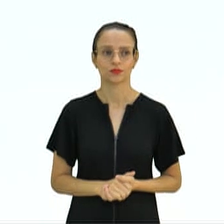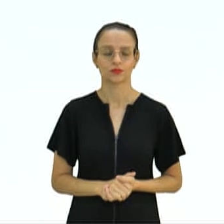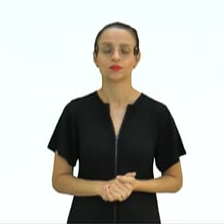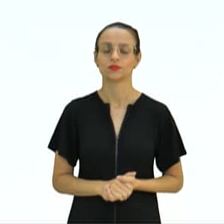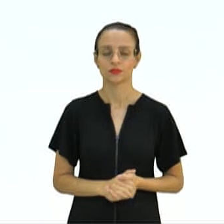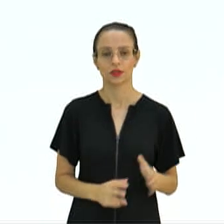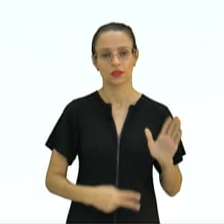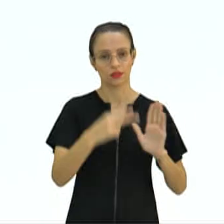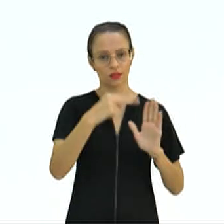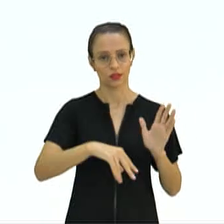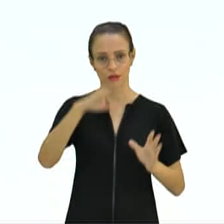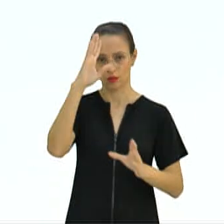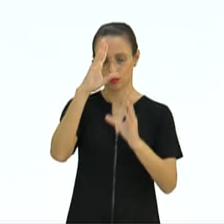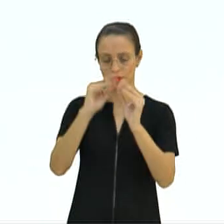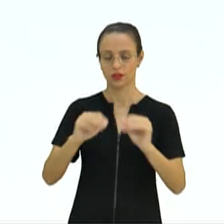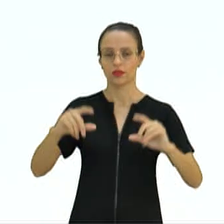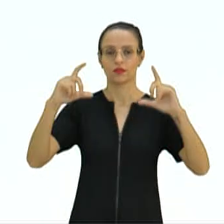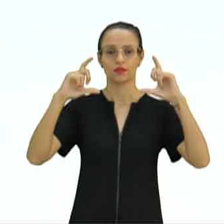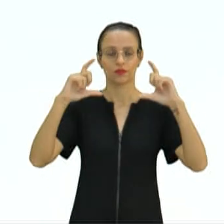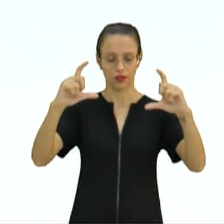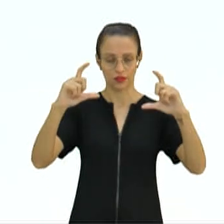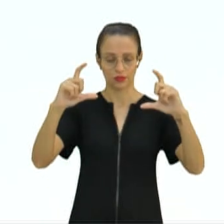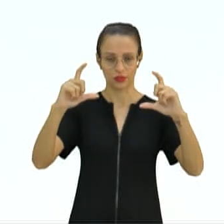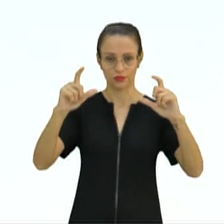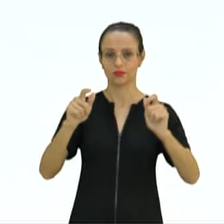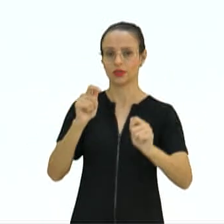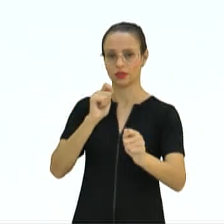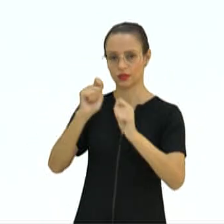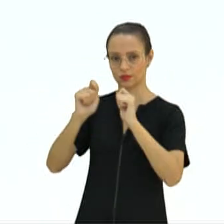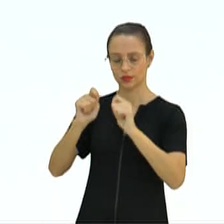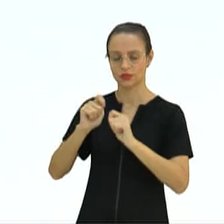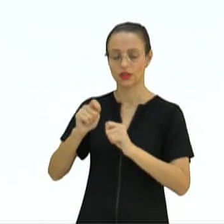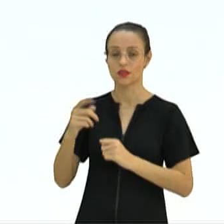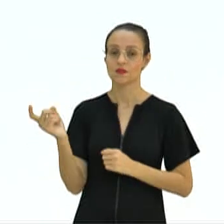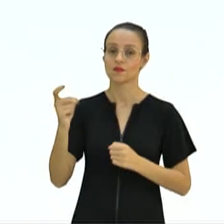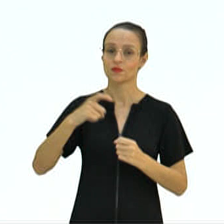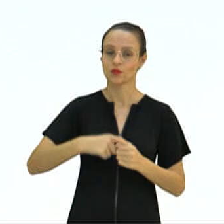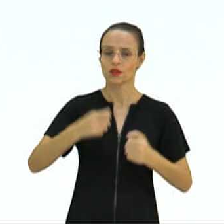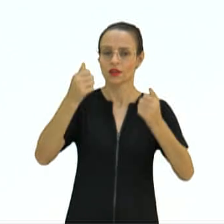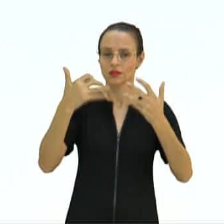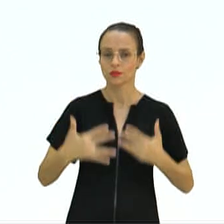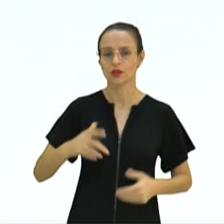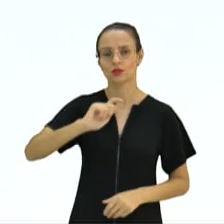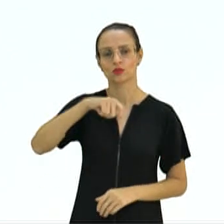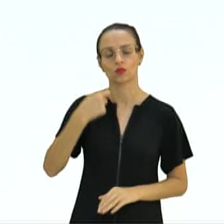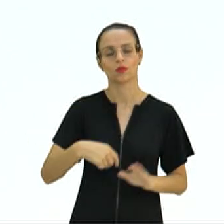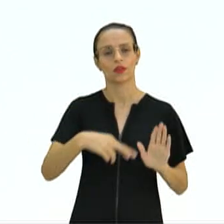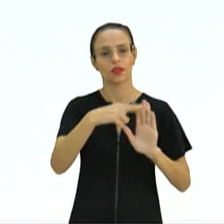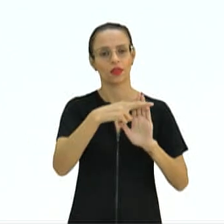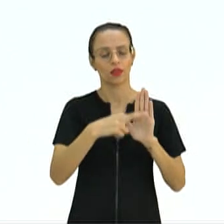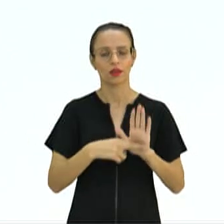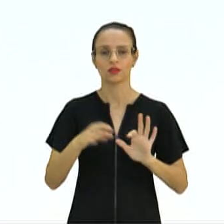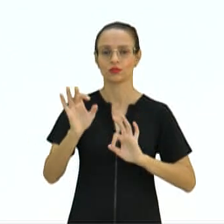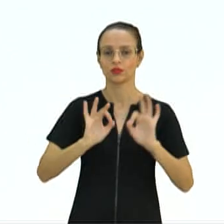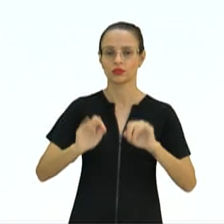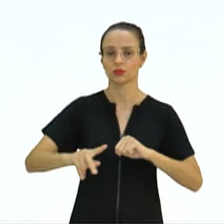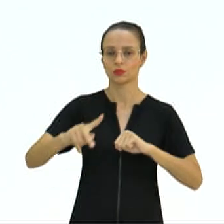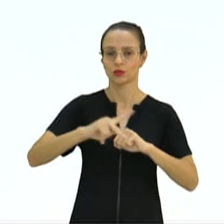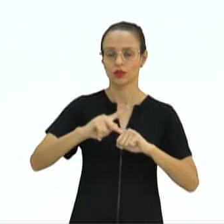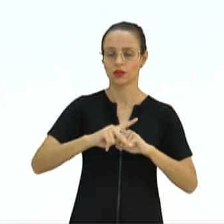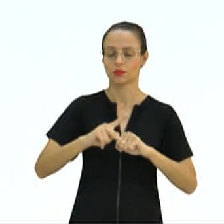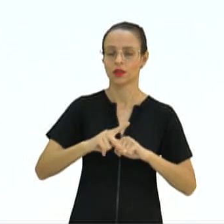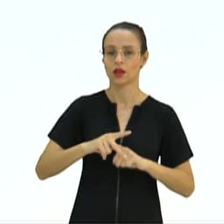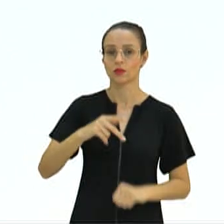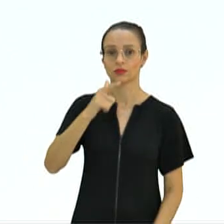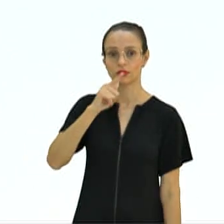Ler e compreender fragmentos de uma entrevista, retomar as regras de colocação pronominal na norma padrão, retomar o conceito